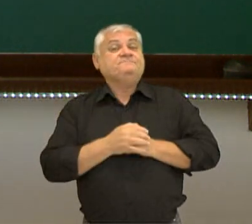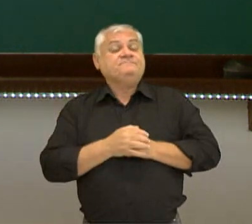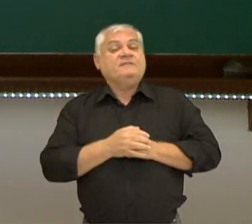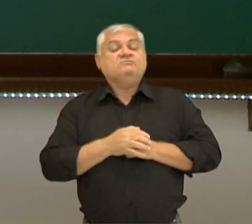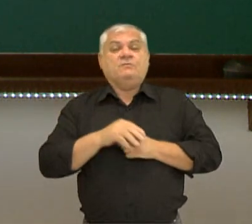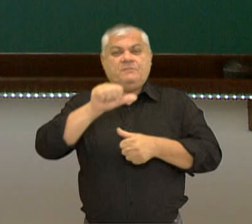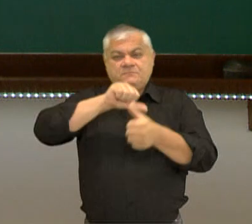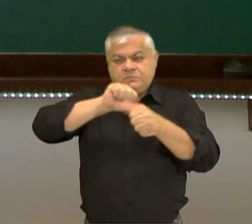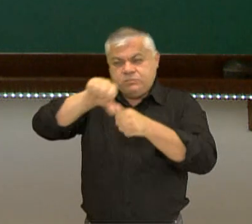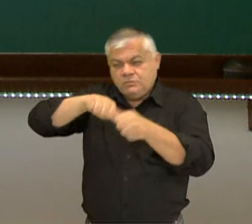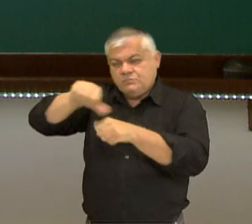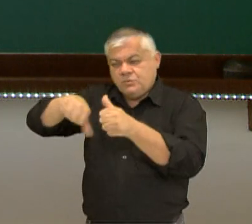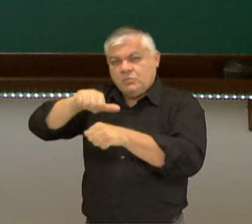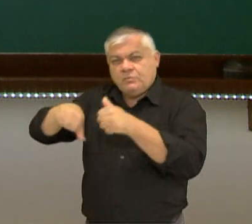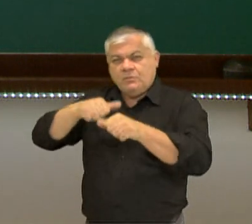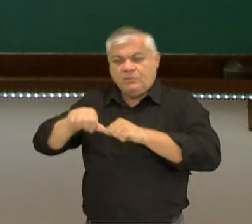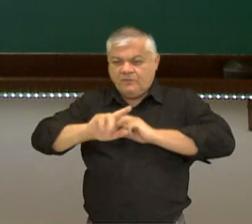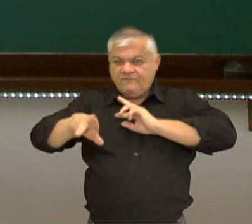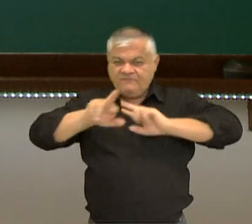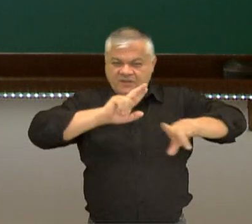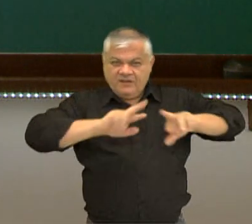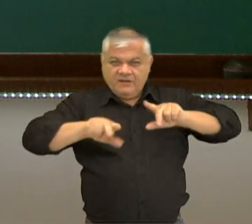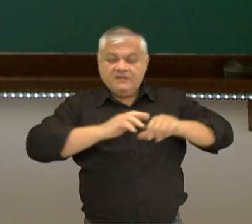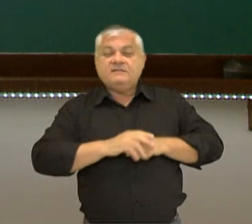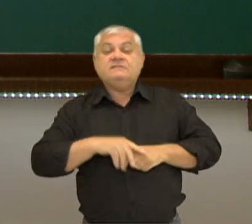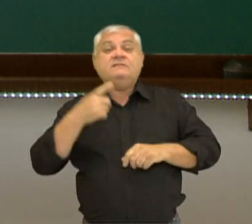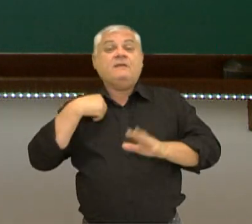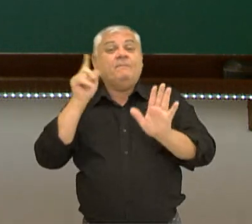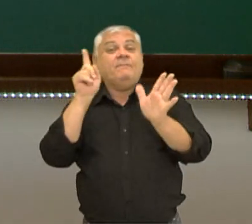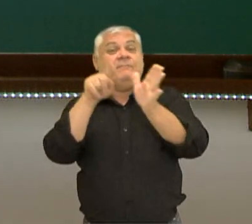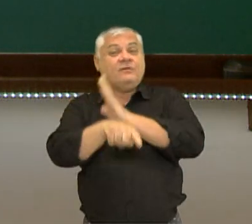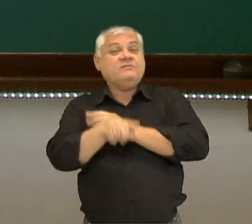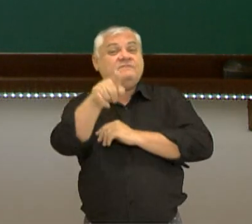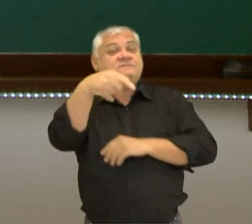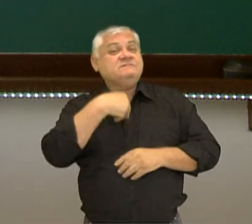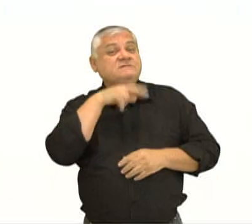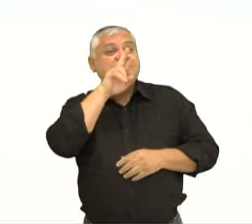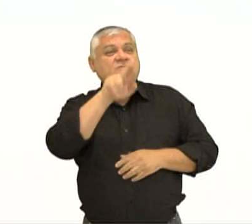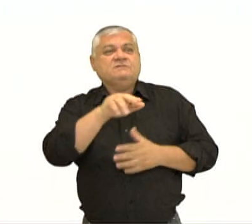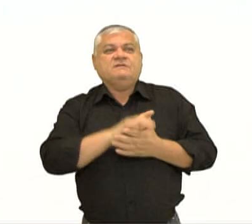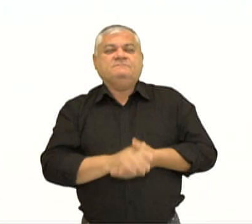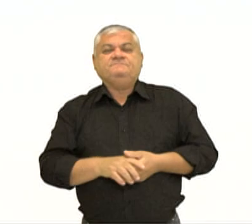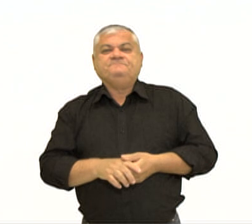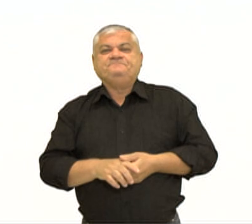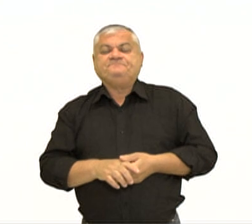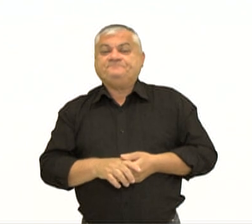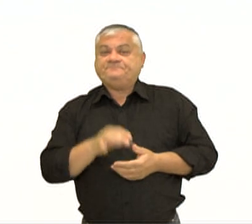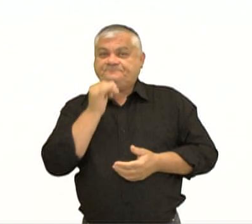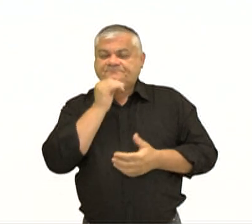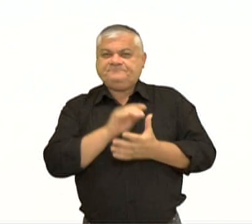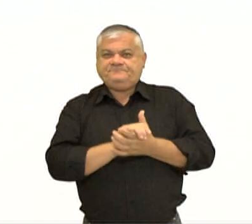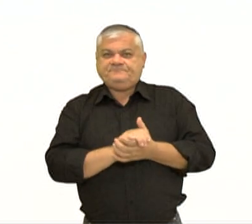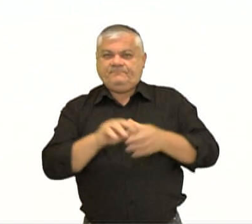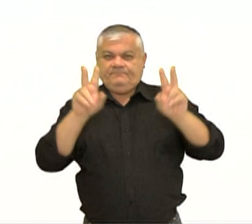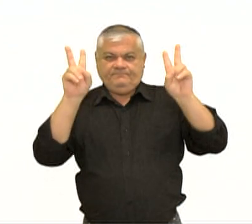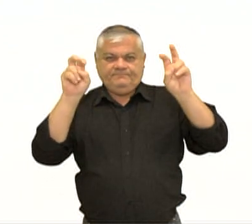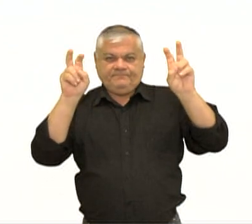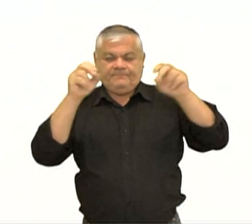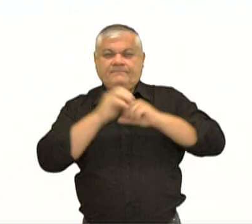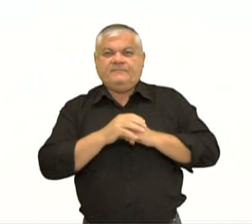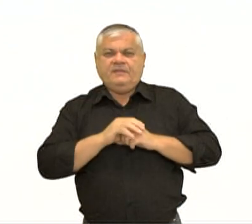sobre mutação, sobre variantes, temos aqui uma questão para você responder. A questão diz o seguinte: sobre as